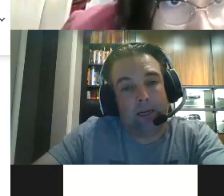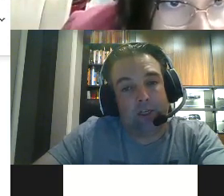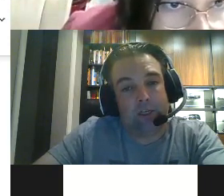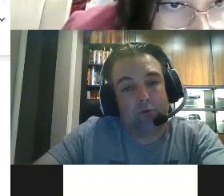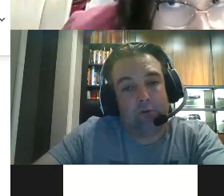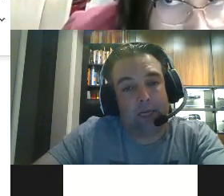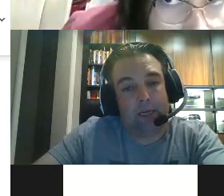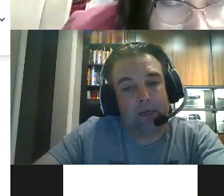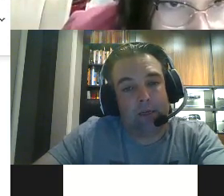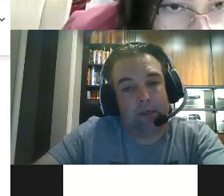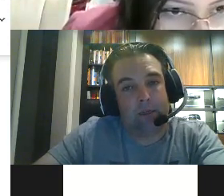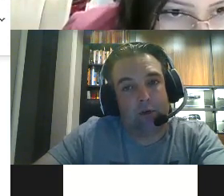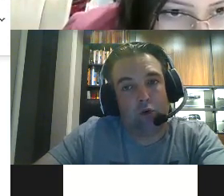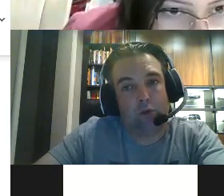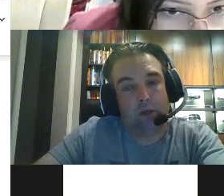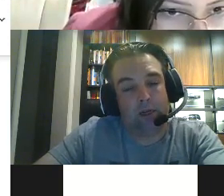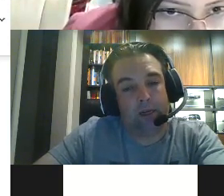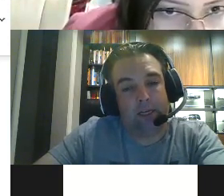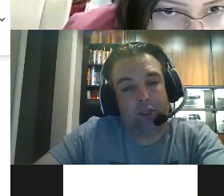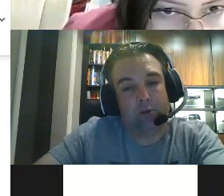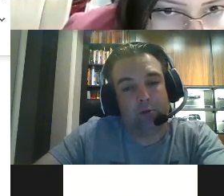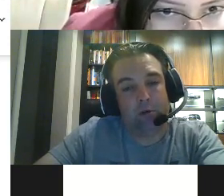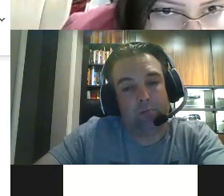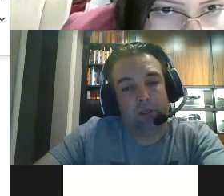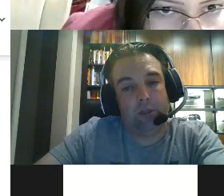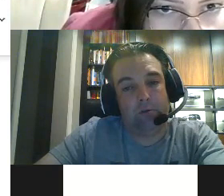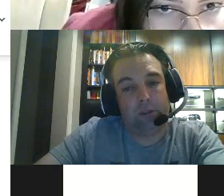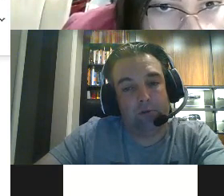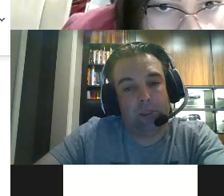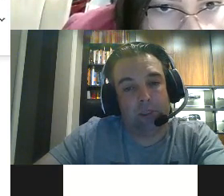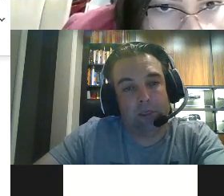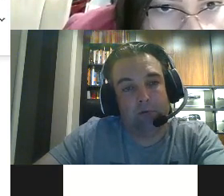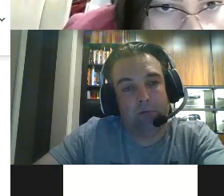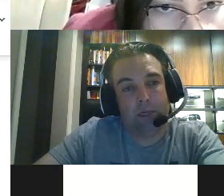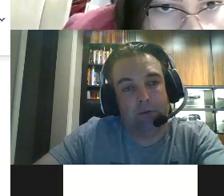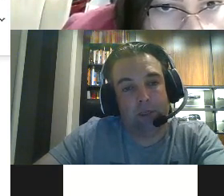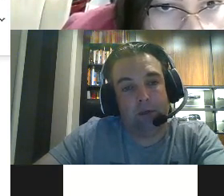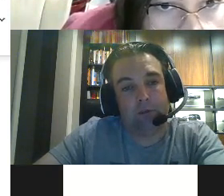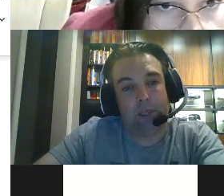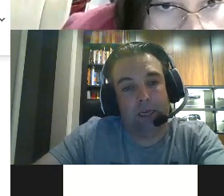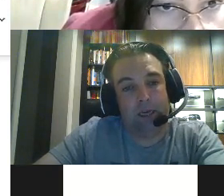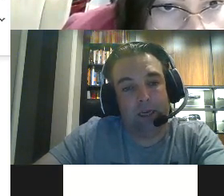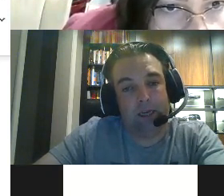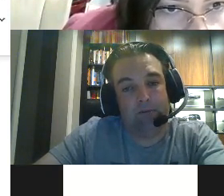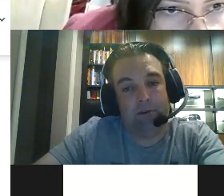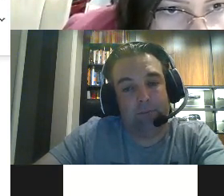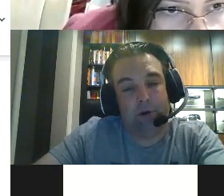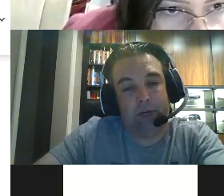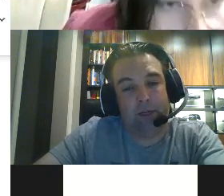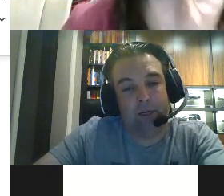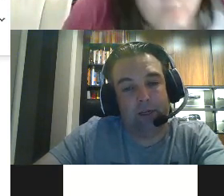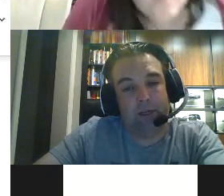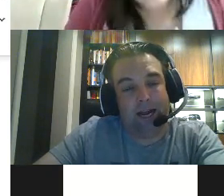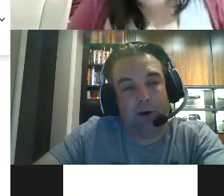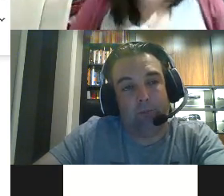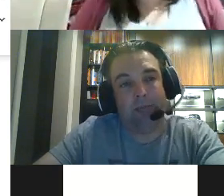A radiação solar atinge os corpos hídricos, tanto oceano como lagos e rios, e